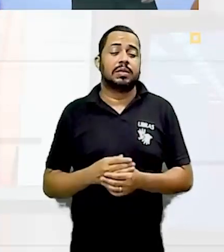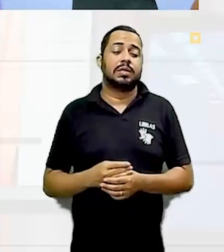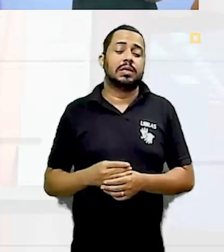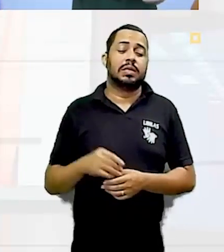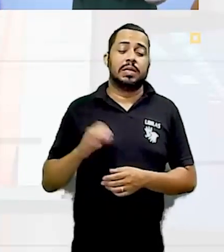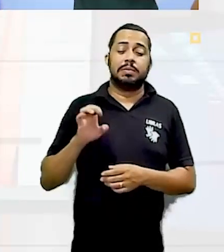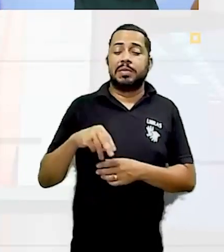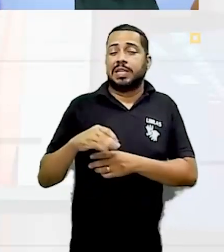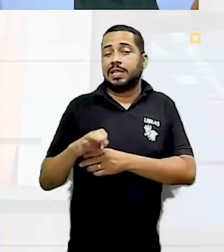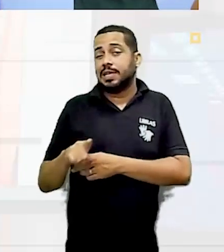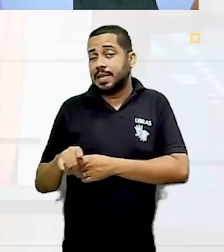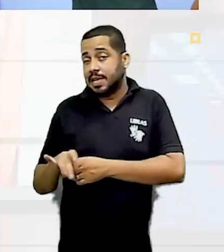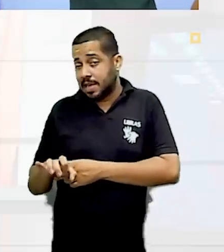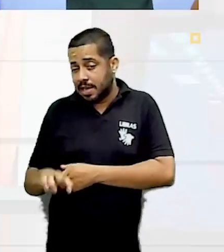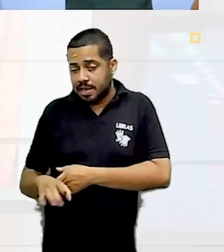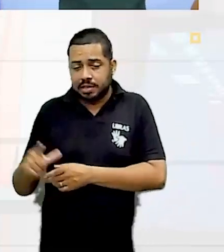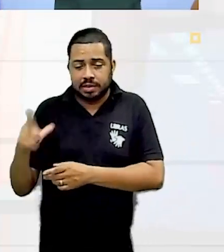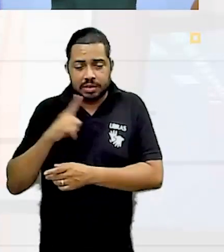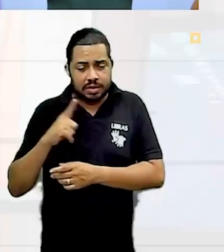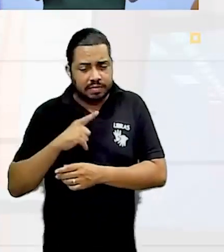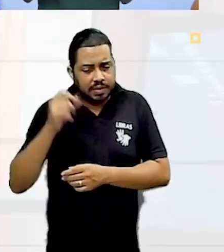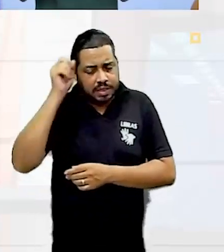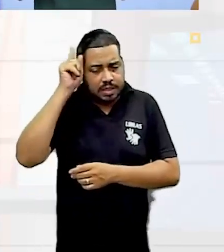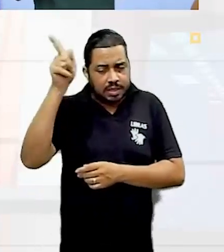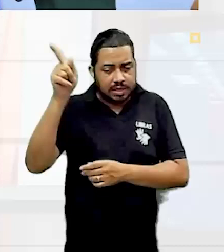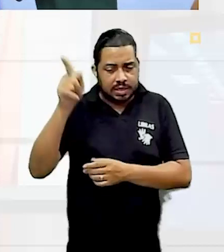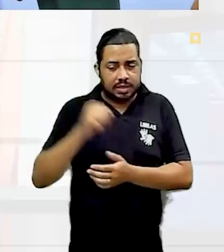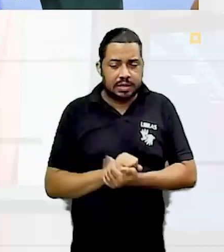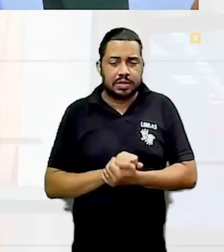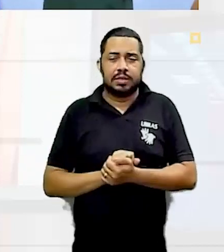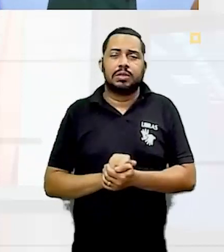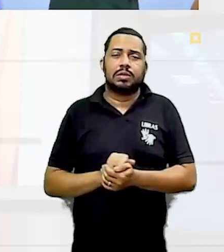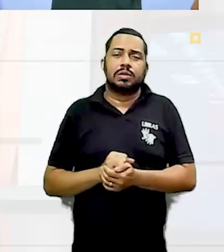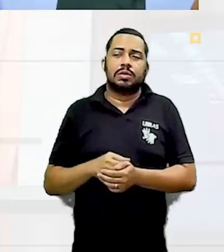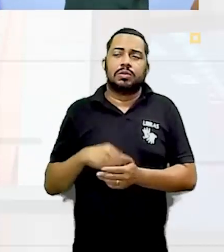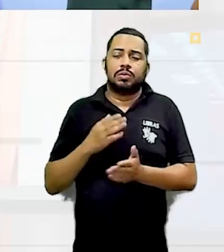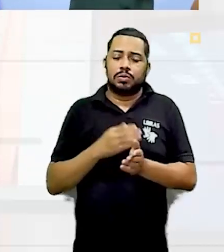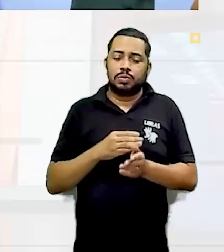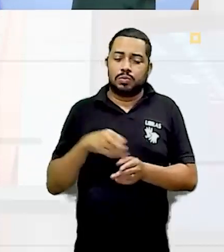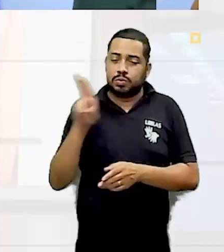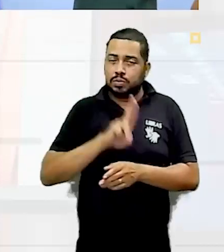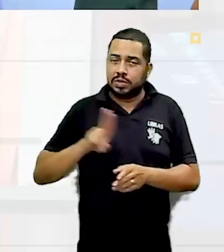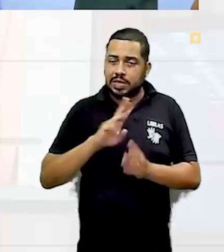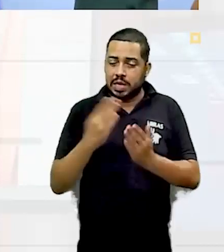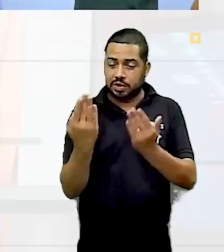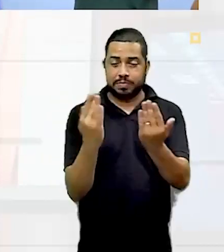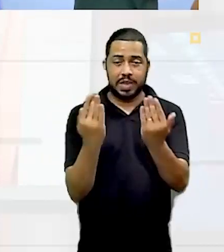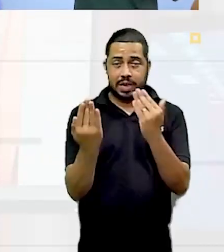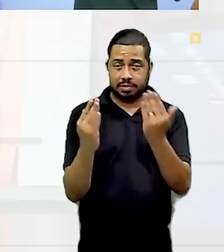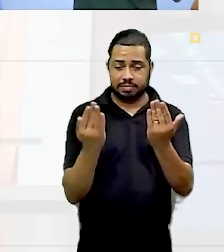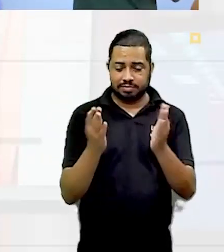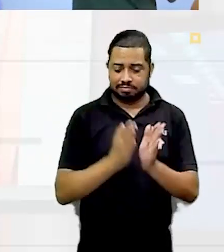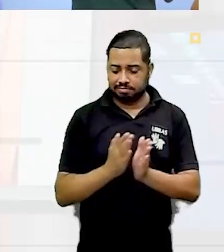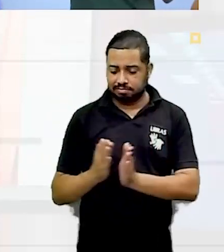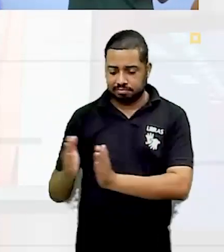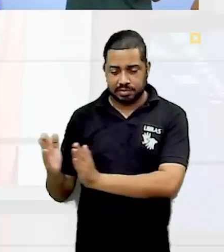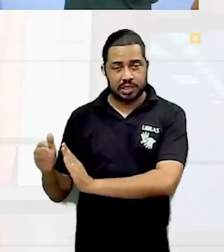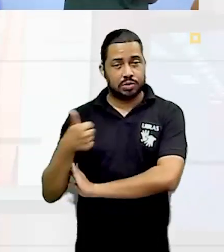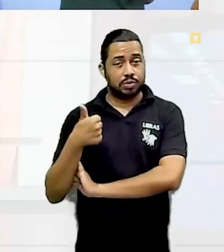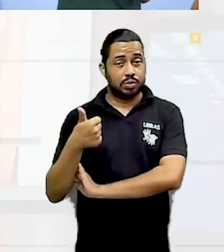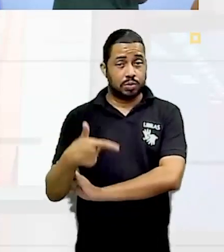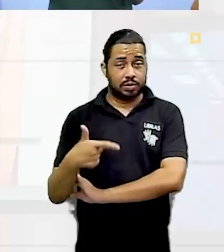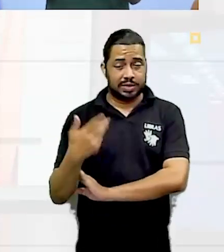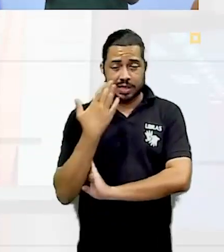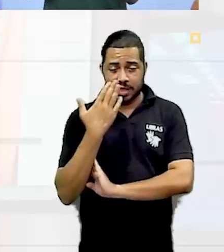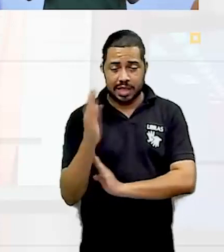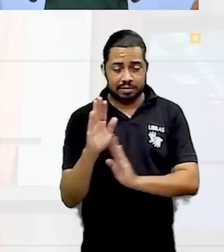Emily teve a ideia de usar uma sequência de espelhos num polígono de 12 lados que iam